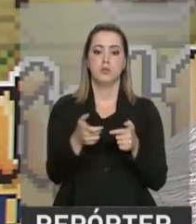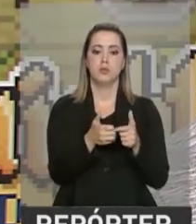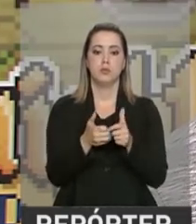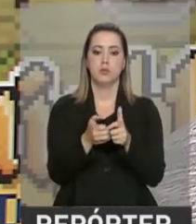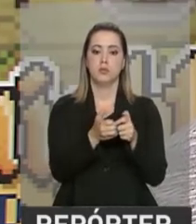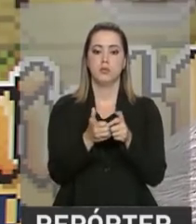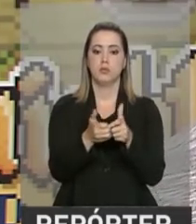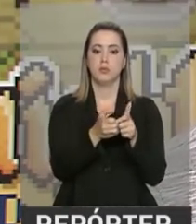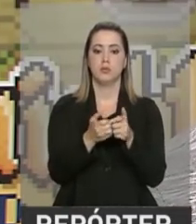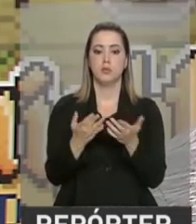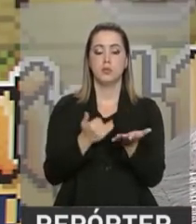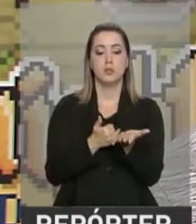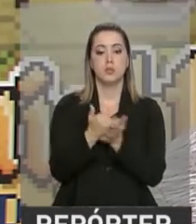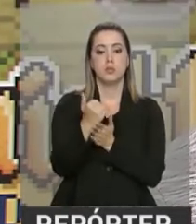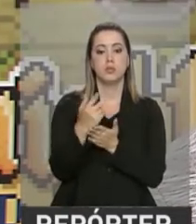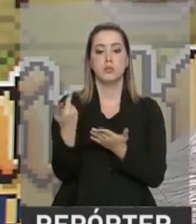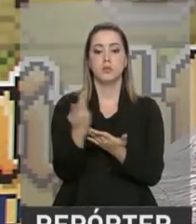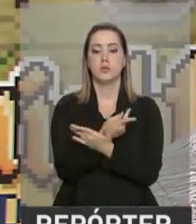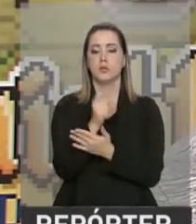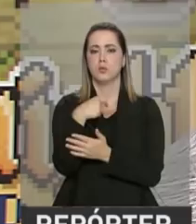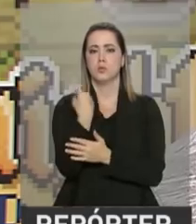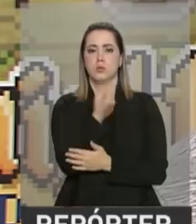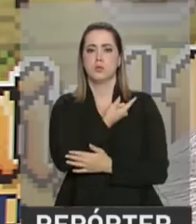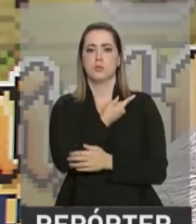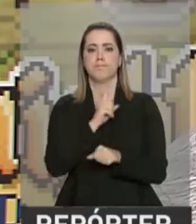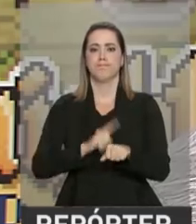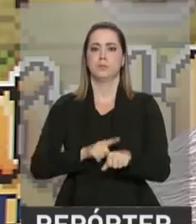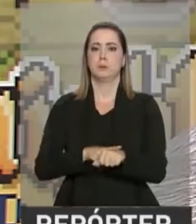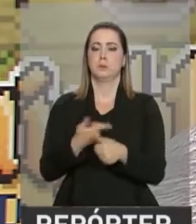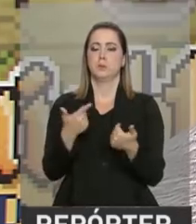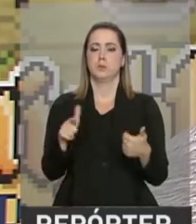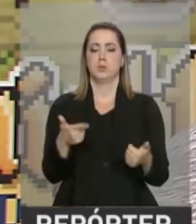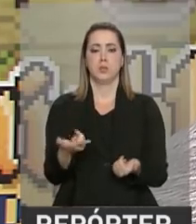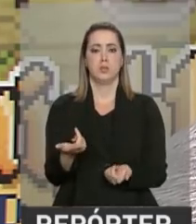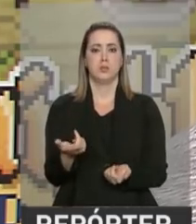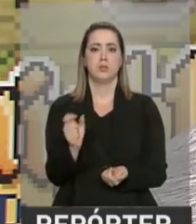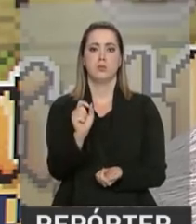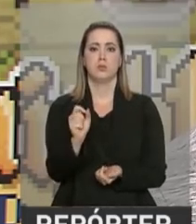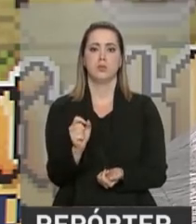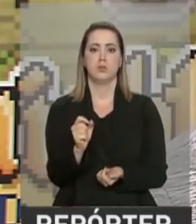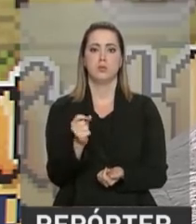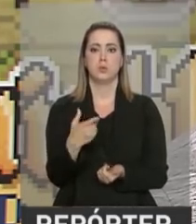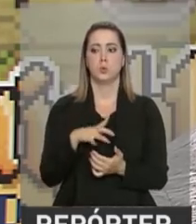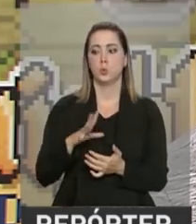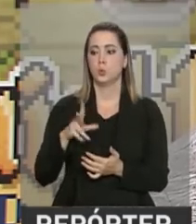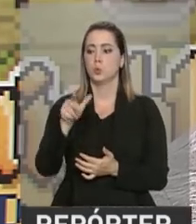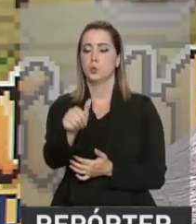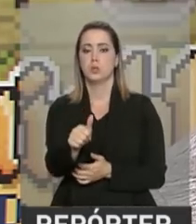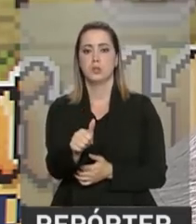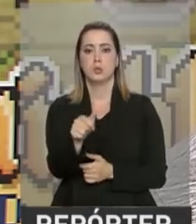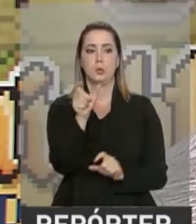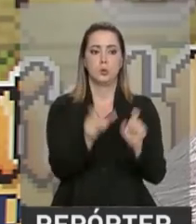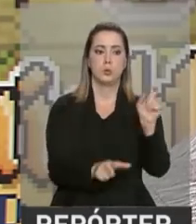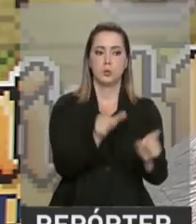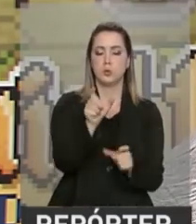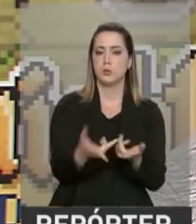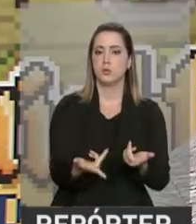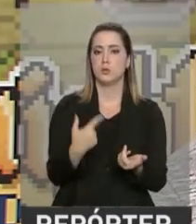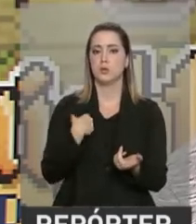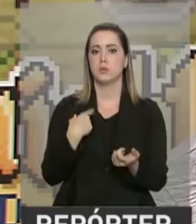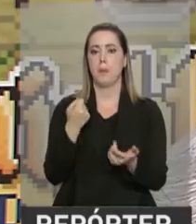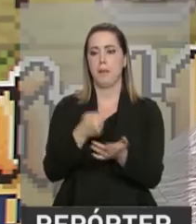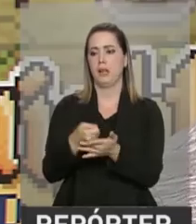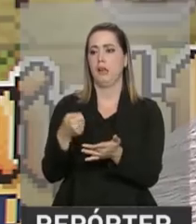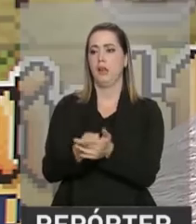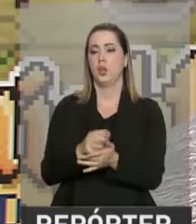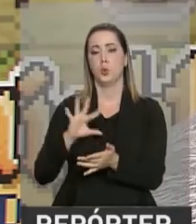demanda aconteceu um momento em que a gente não tava conseguindo ah suprir todo a todo que a gente precisava pagar né os